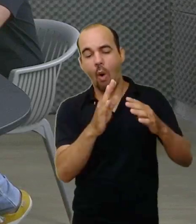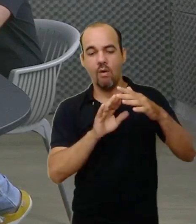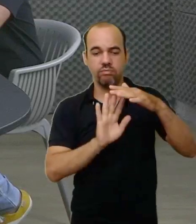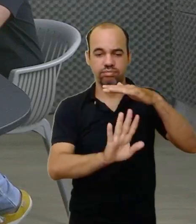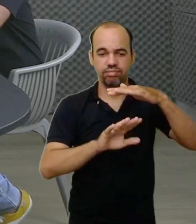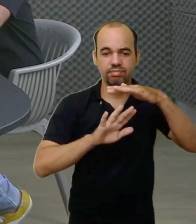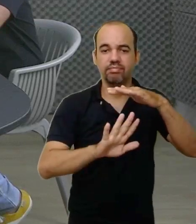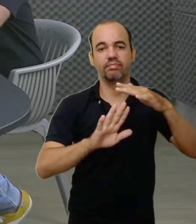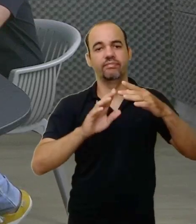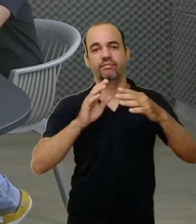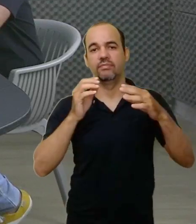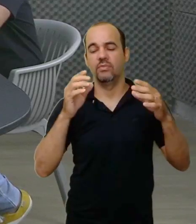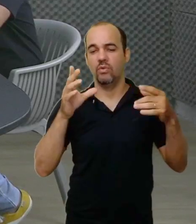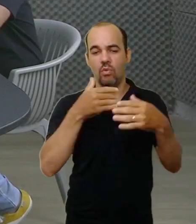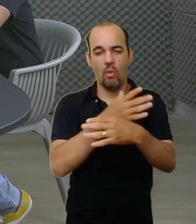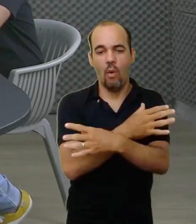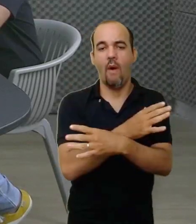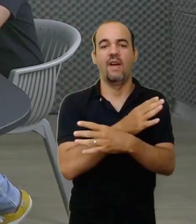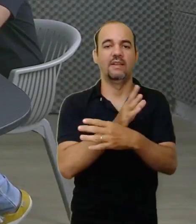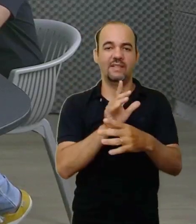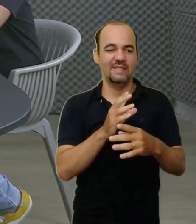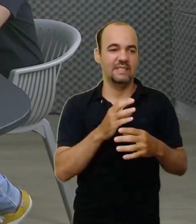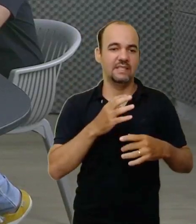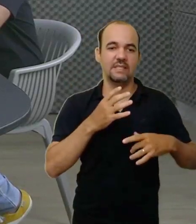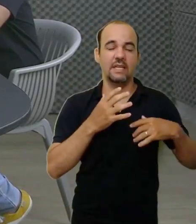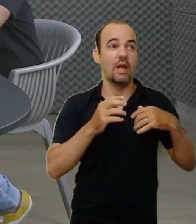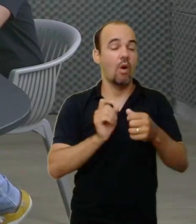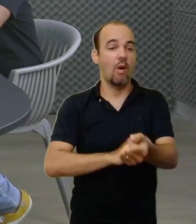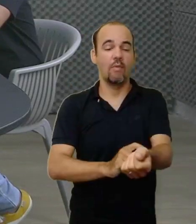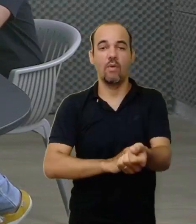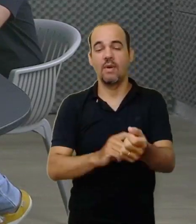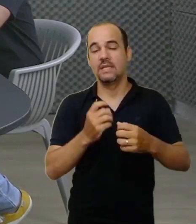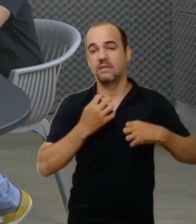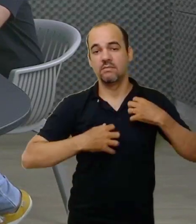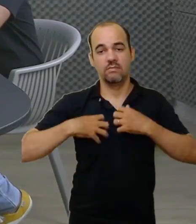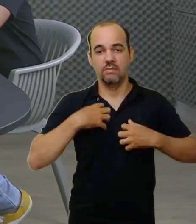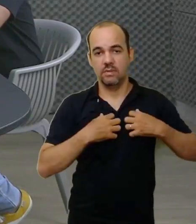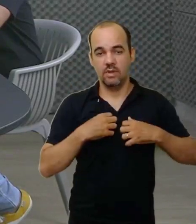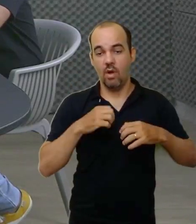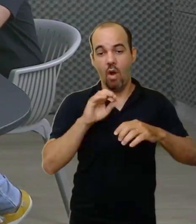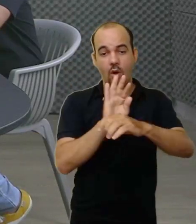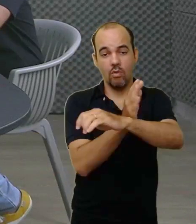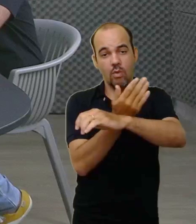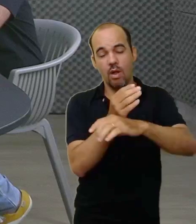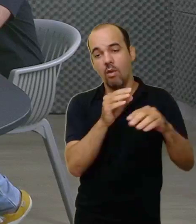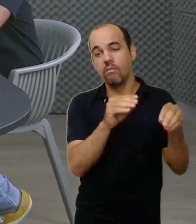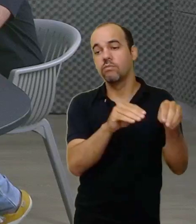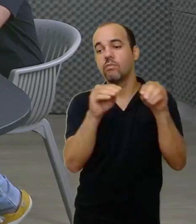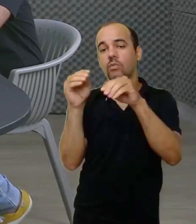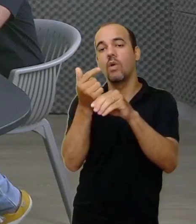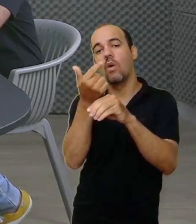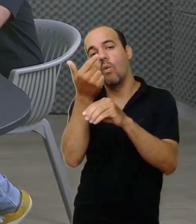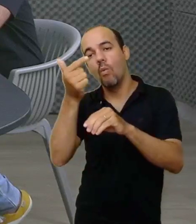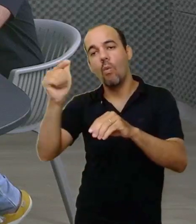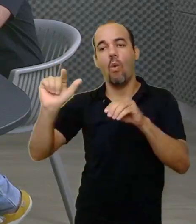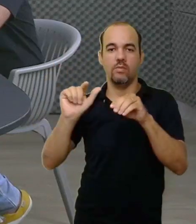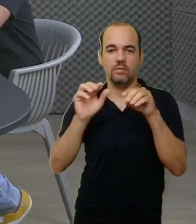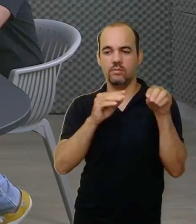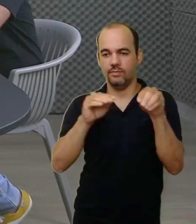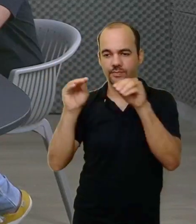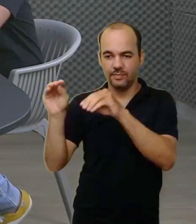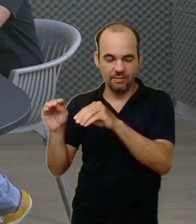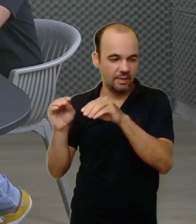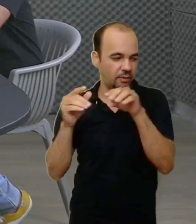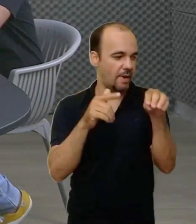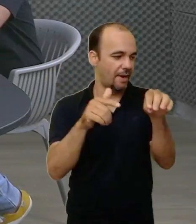sobreviver àquele ambiente, daquela forma. Então, ou ele vai procurar outro lugar para